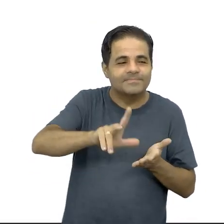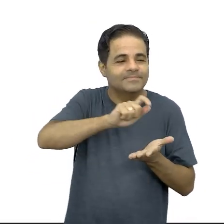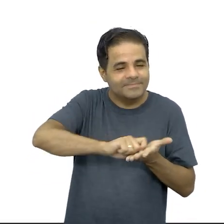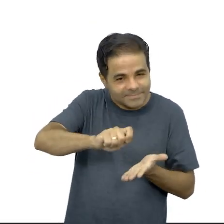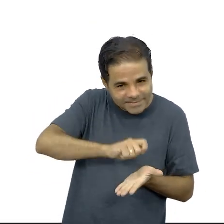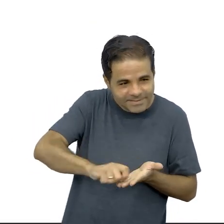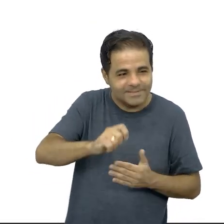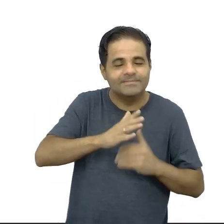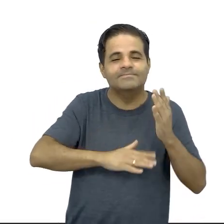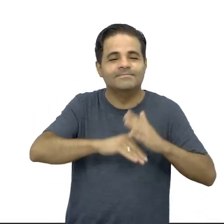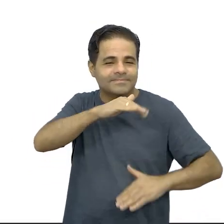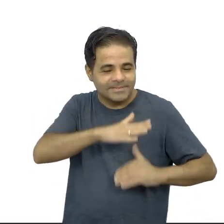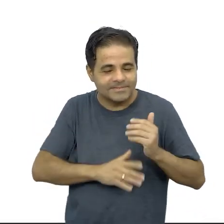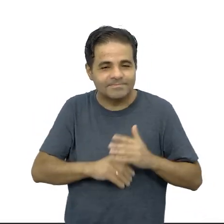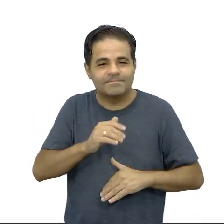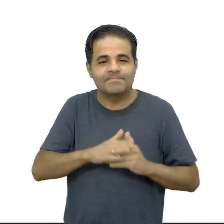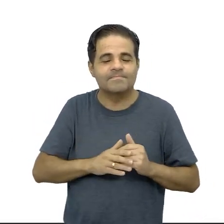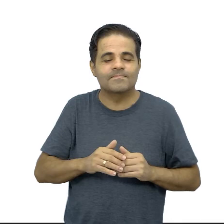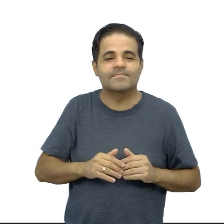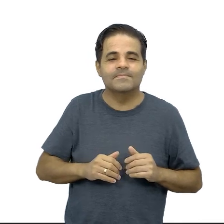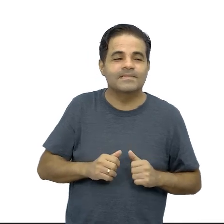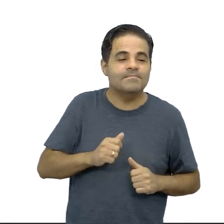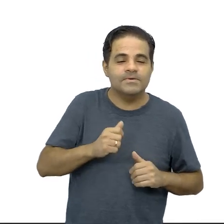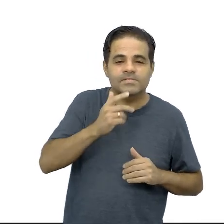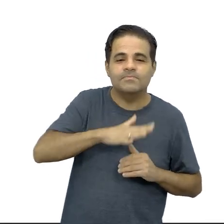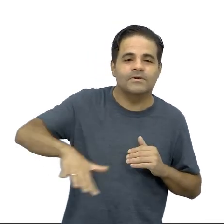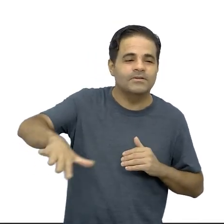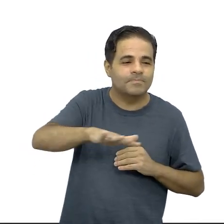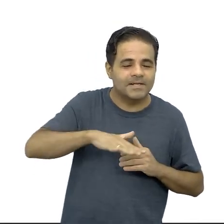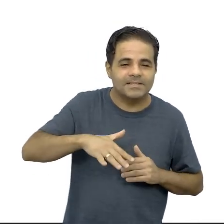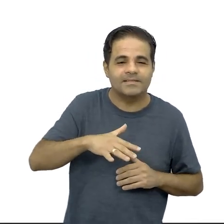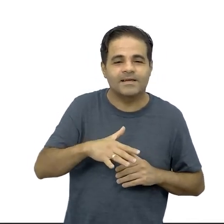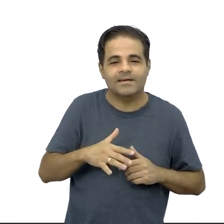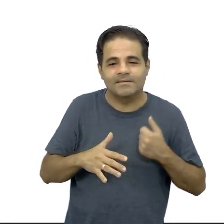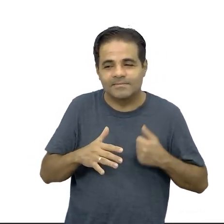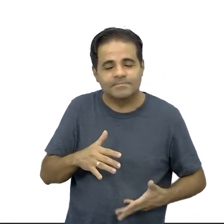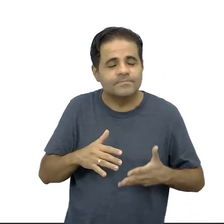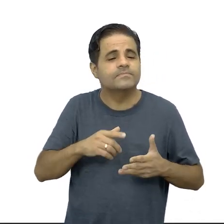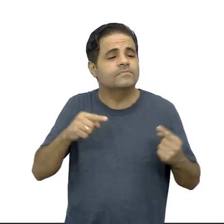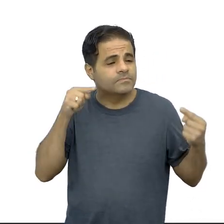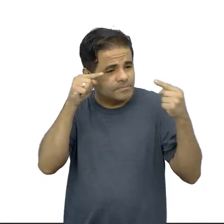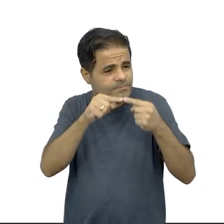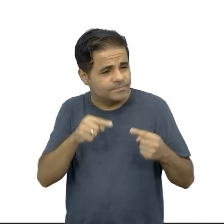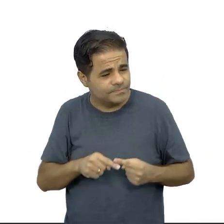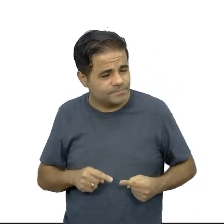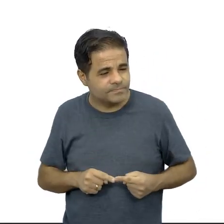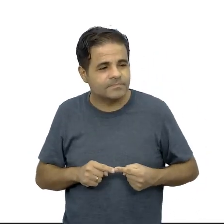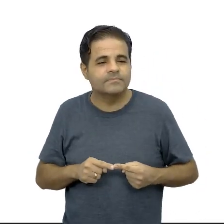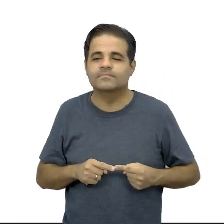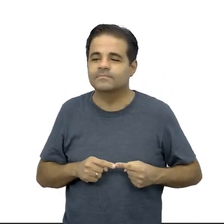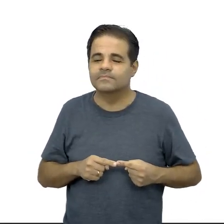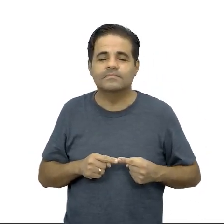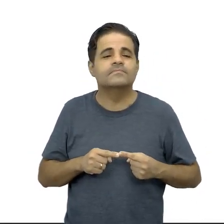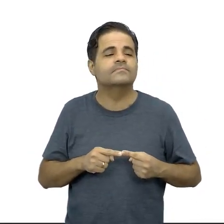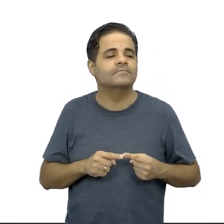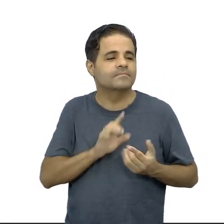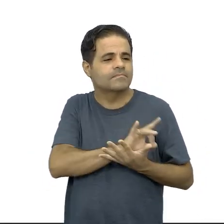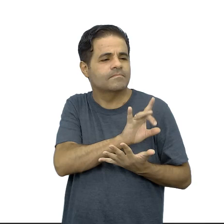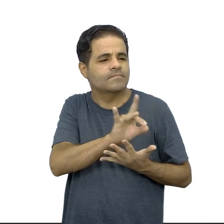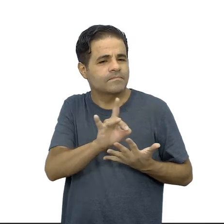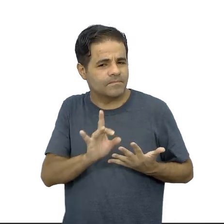né? Claro, tudo depende e deve sempre ser pensado de acordo com a realidade de